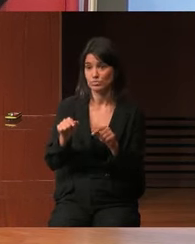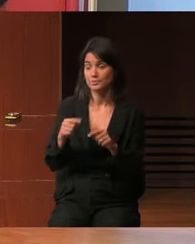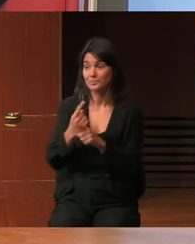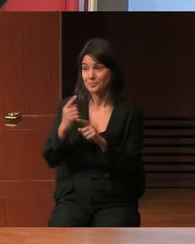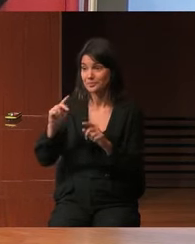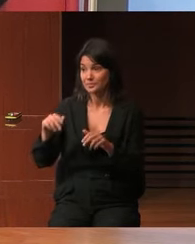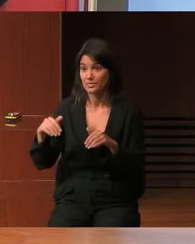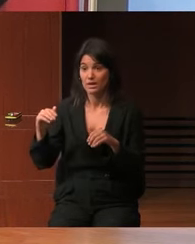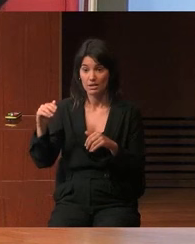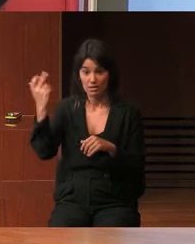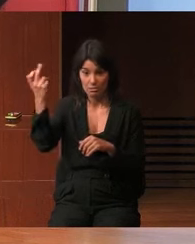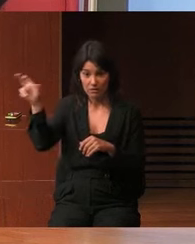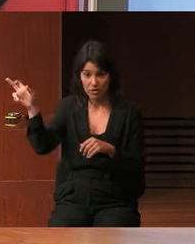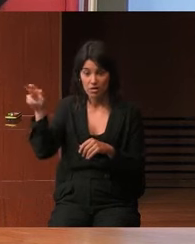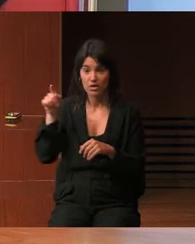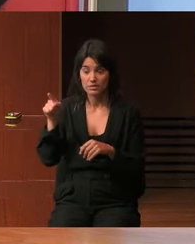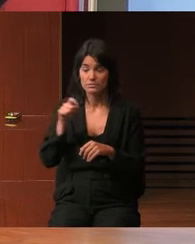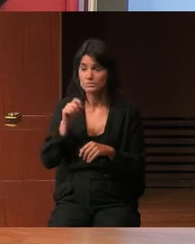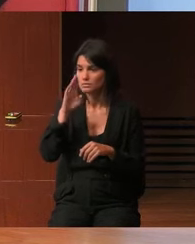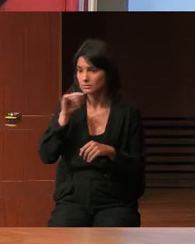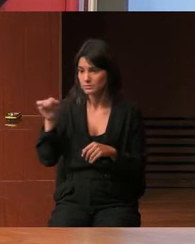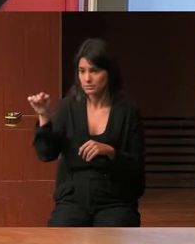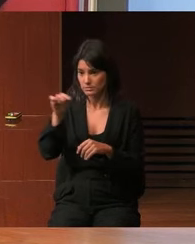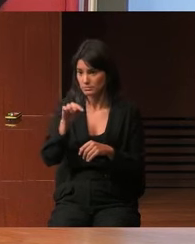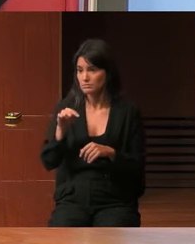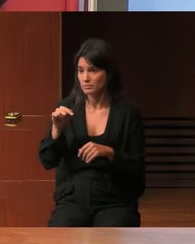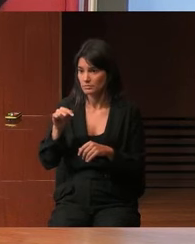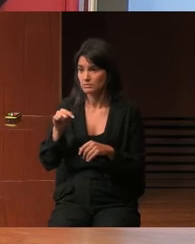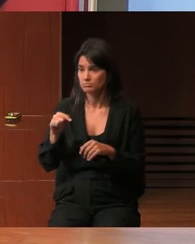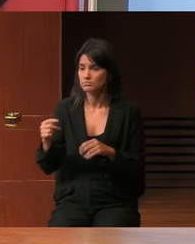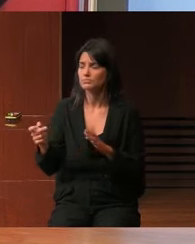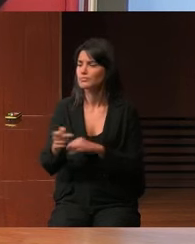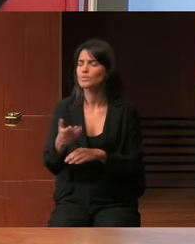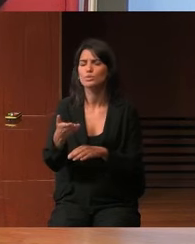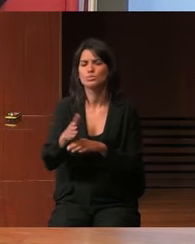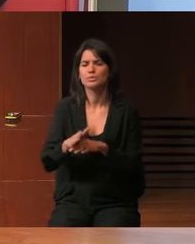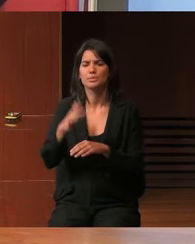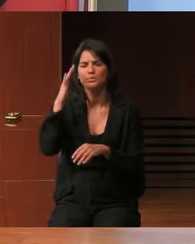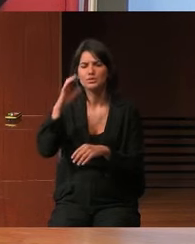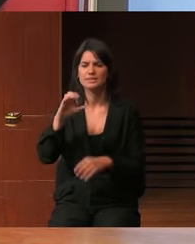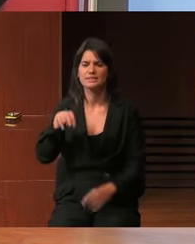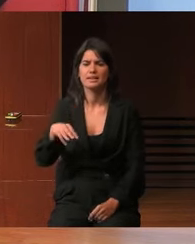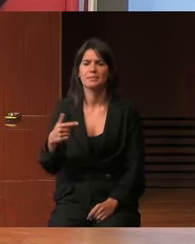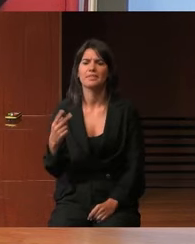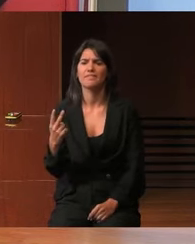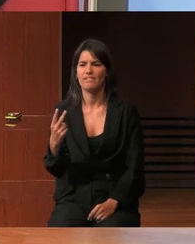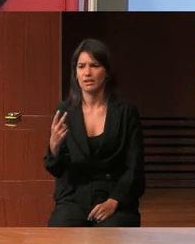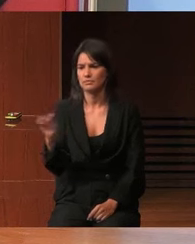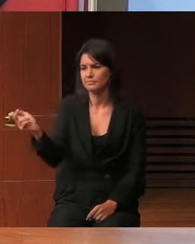fora, pode, se alguém viesse cá dentro, imaginem que vinha aqui a CMTV